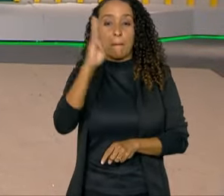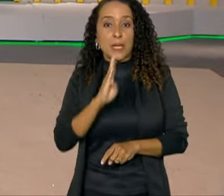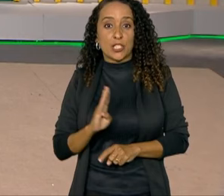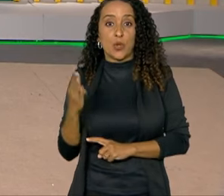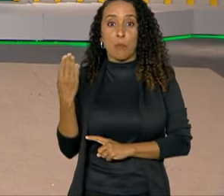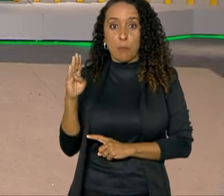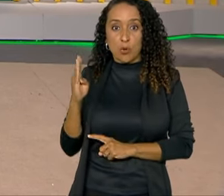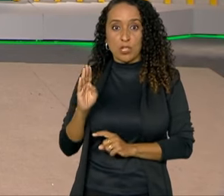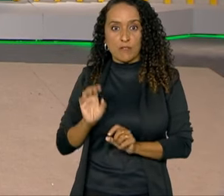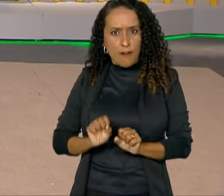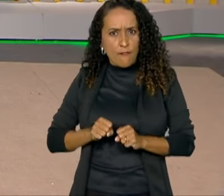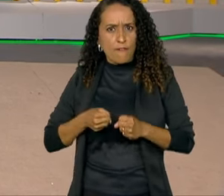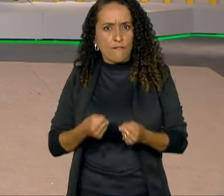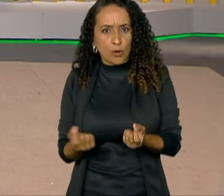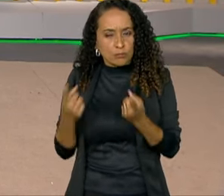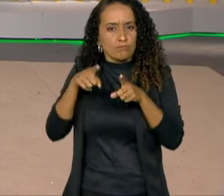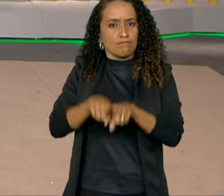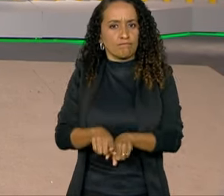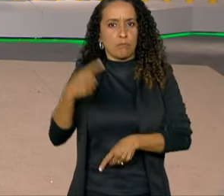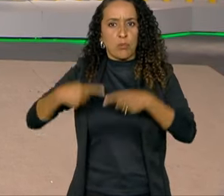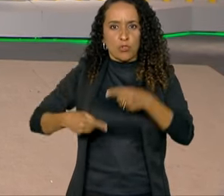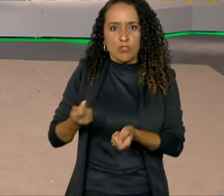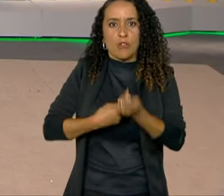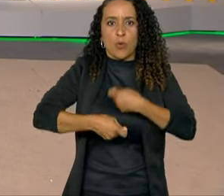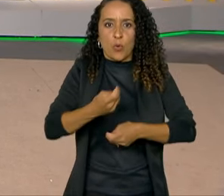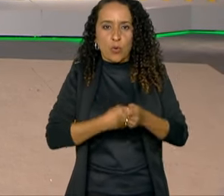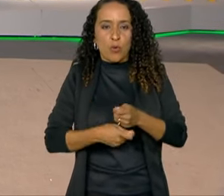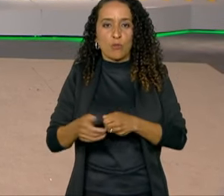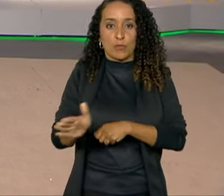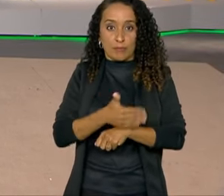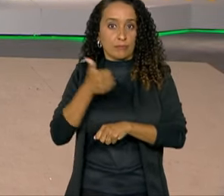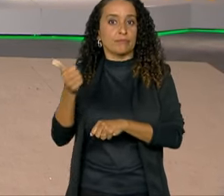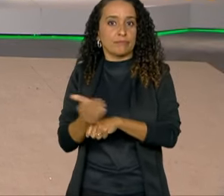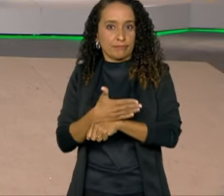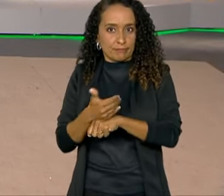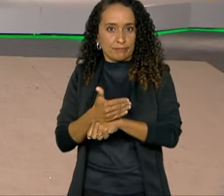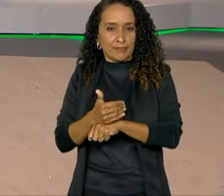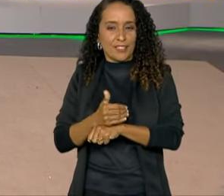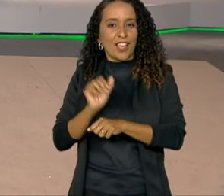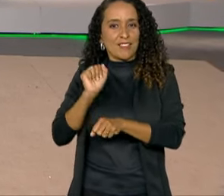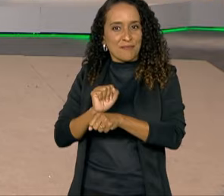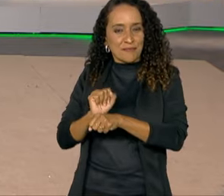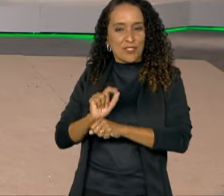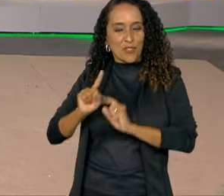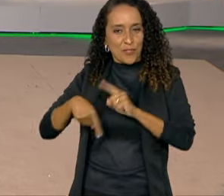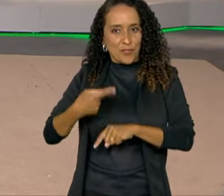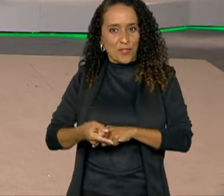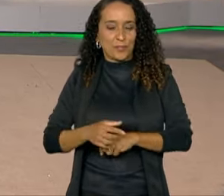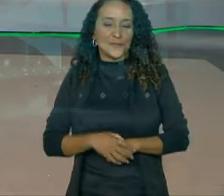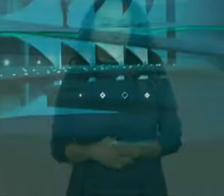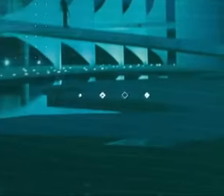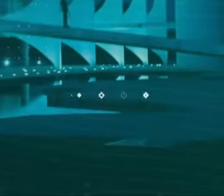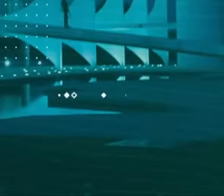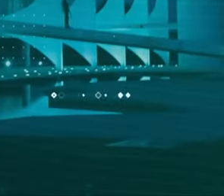e Bolívia reforçam parceria política e econômica no Itamaraty. É daqui a pouco, rapidinho.